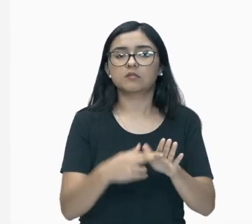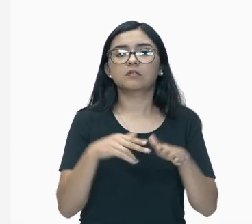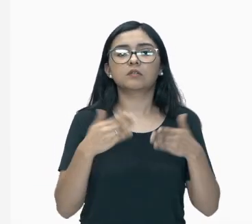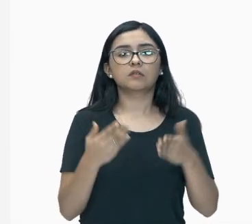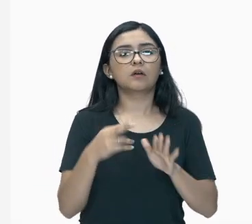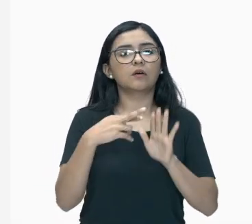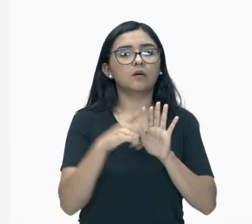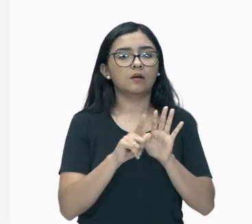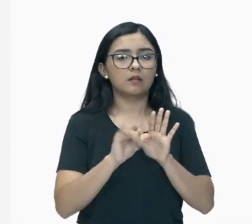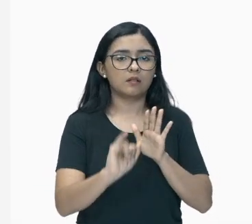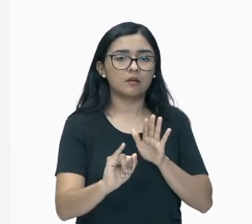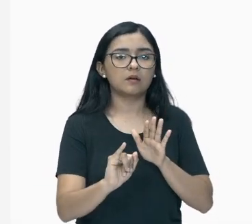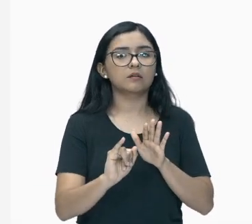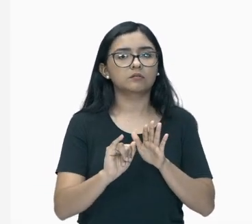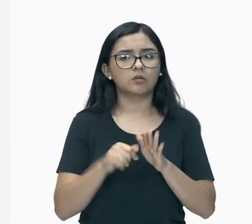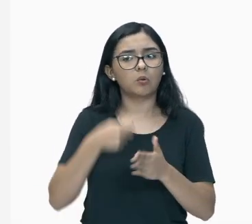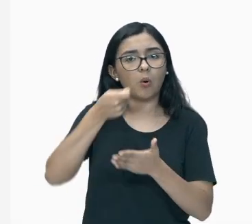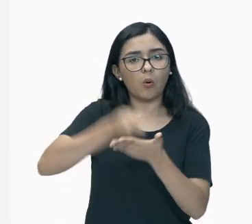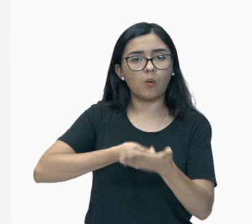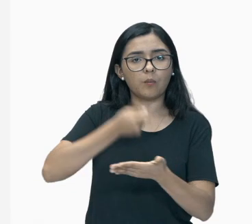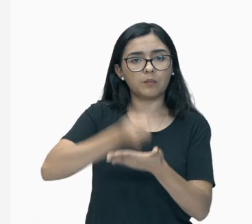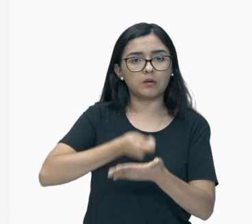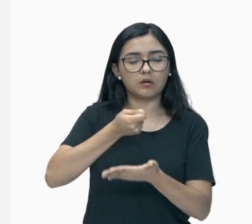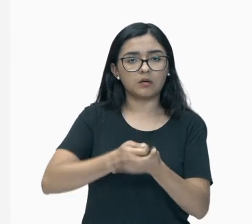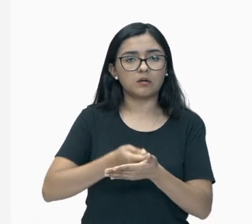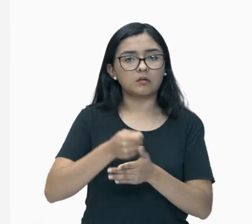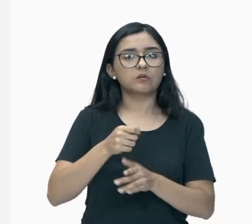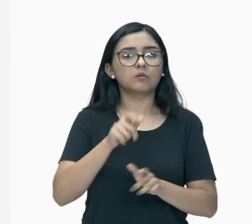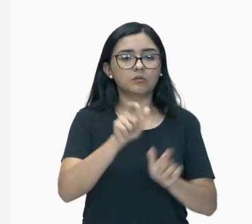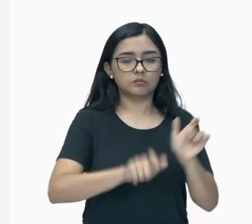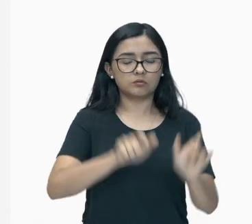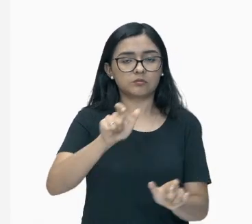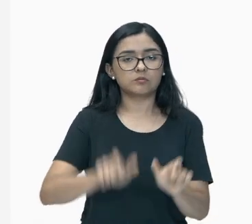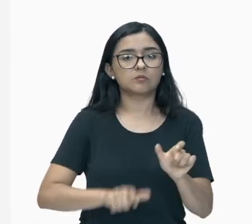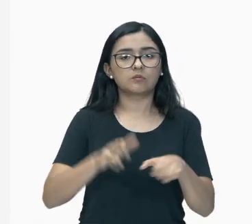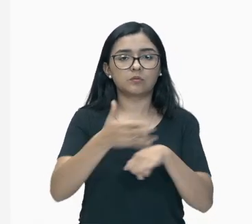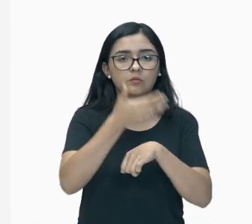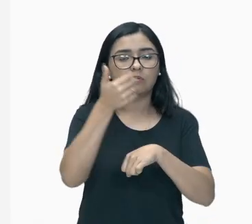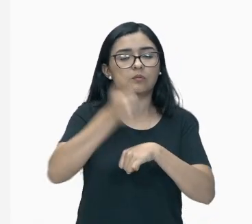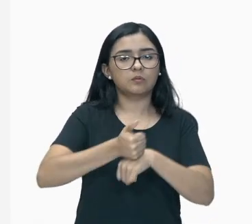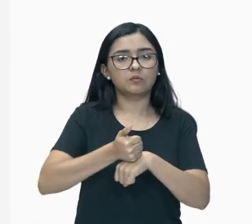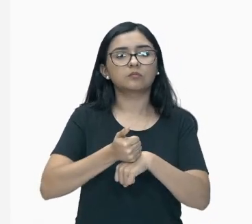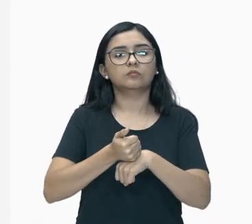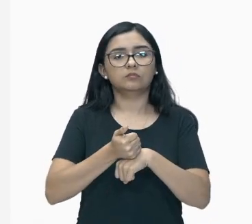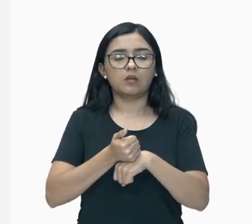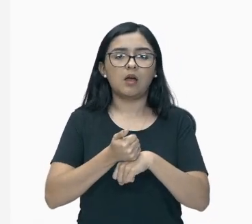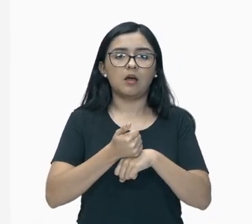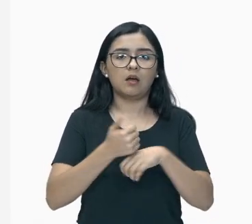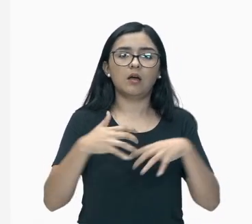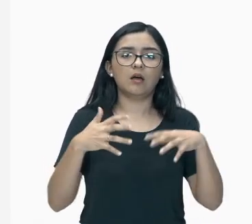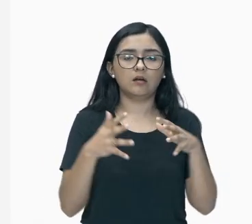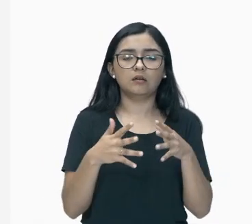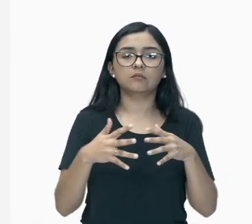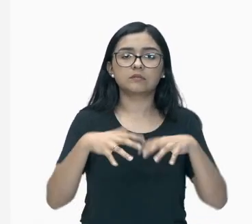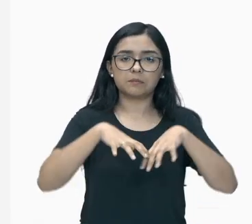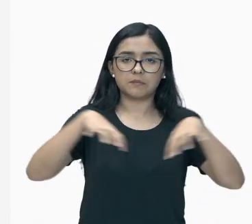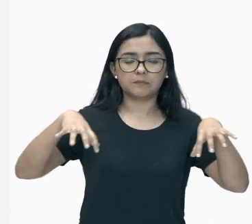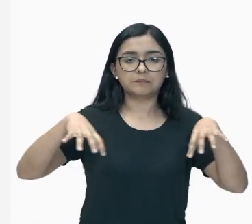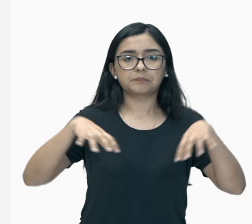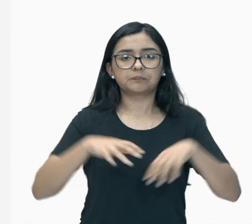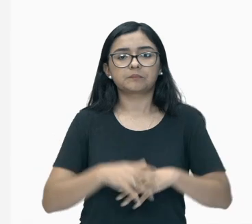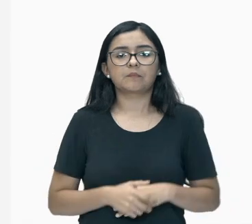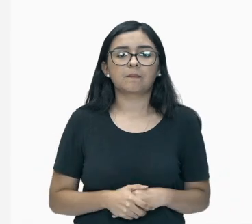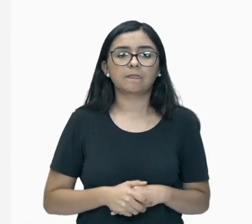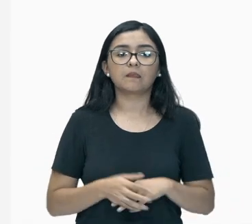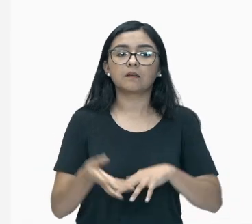leis mercantilistas estão forçando, né, aos colonos a romperem com a sua metrópole. O